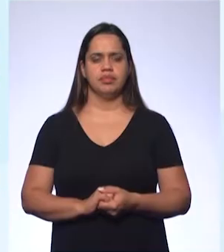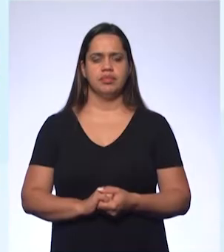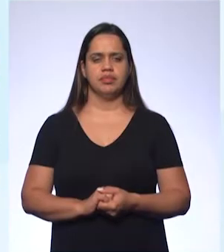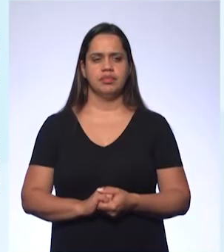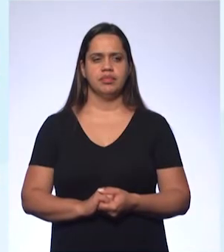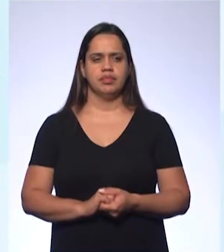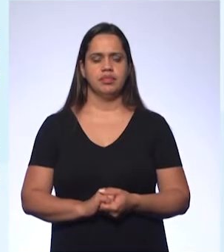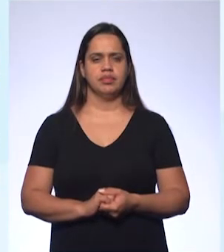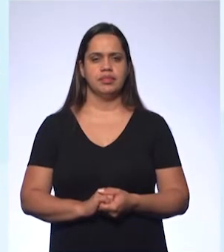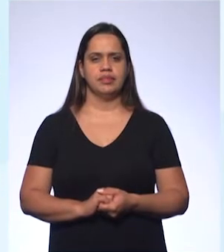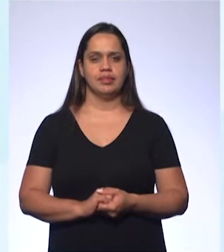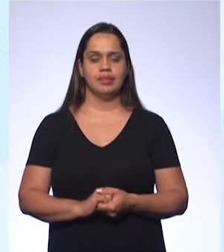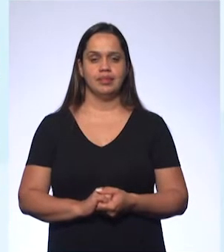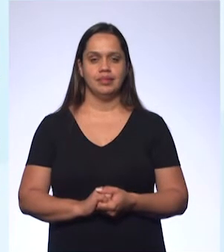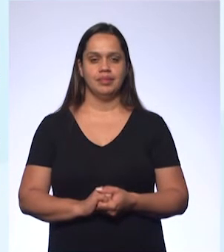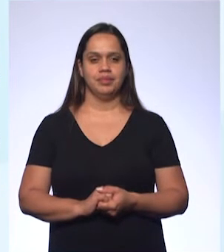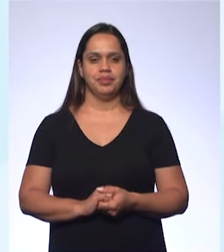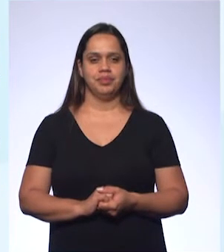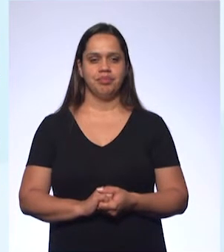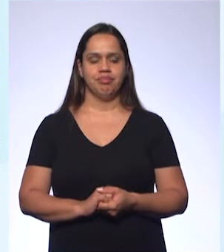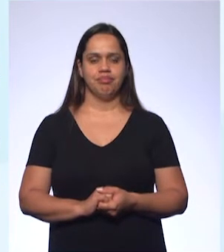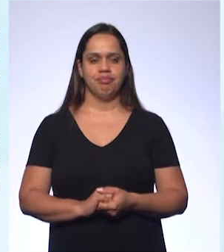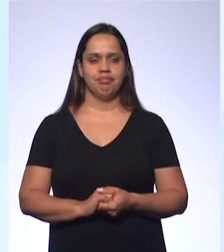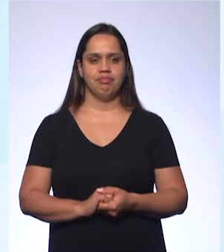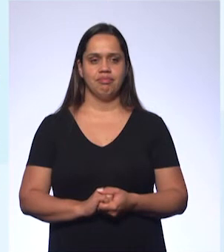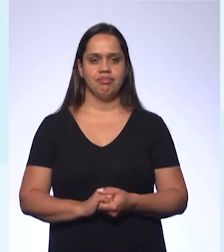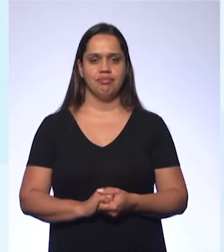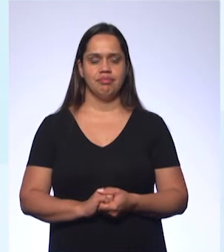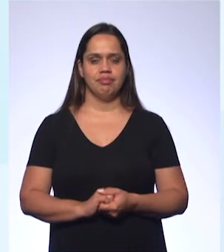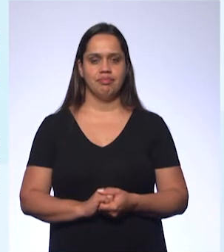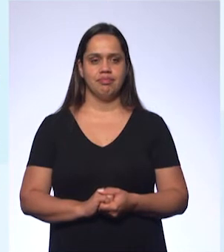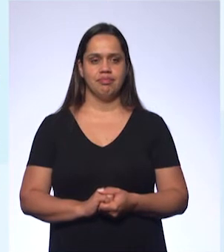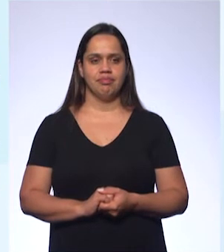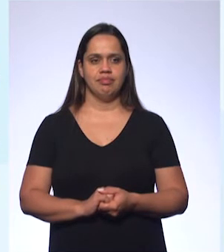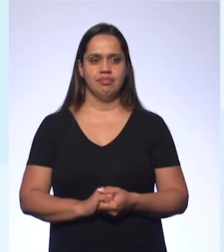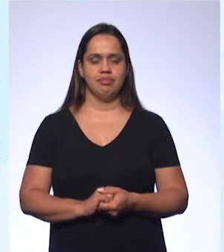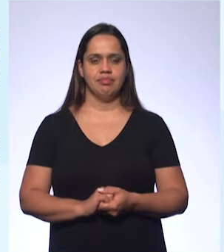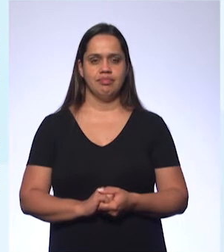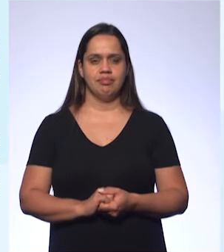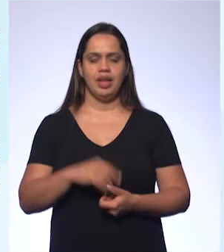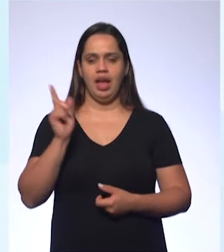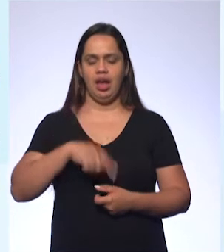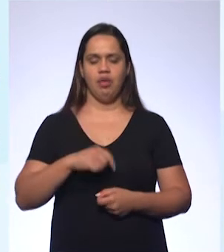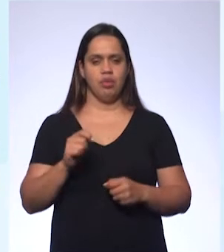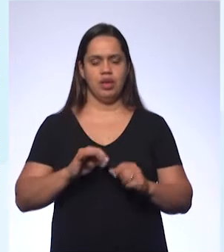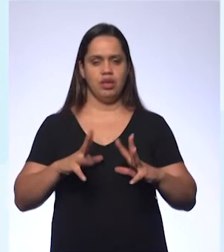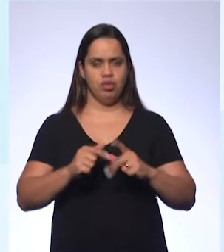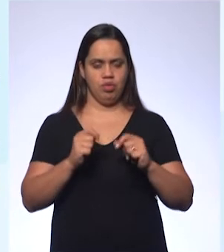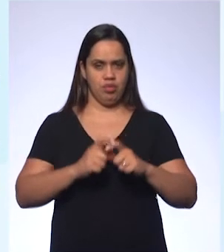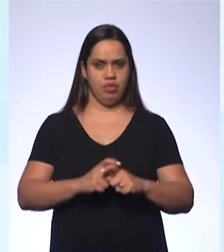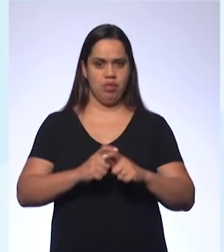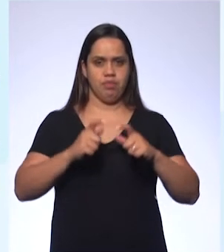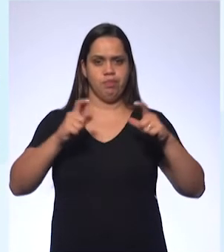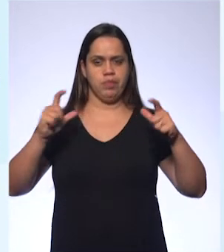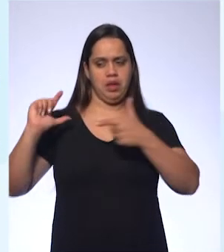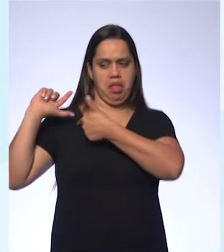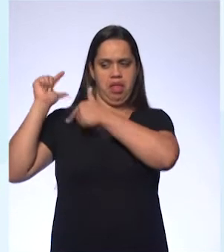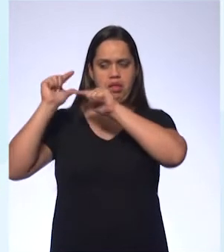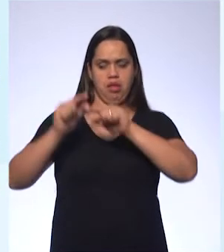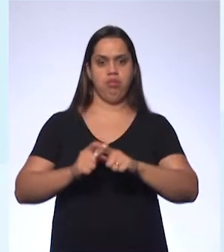with traditional aesthetics. Então, com um crescimento crescente dessa quebra aí da estética